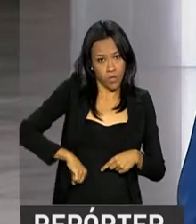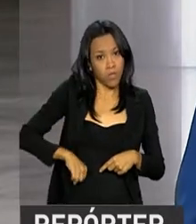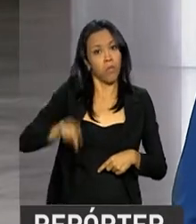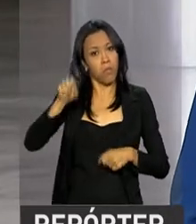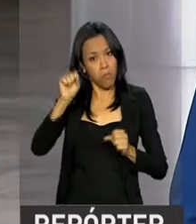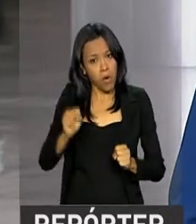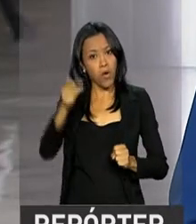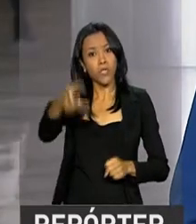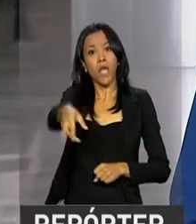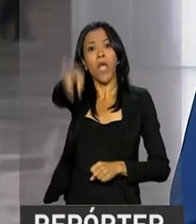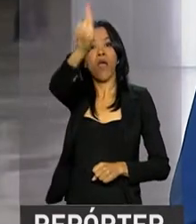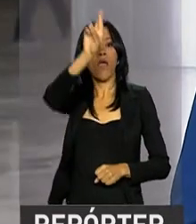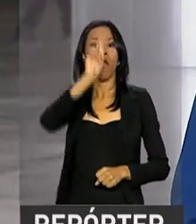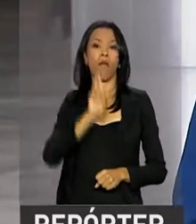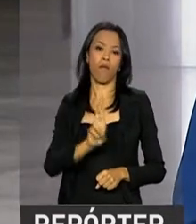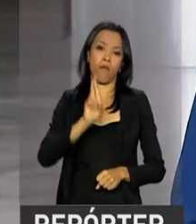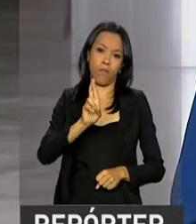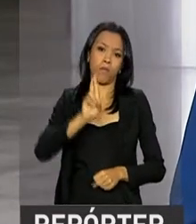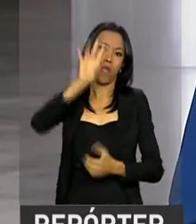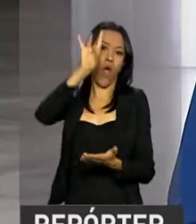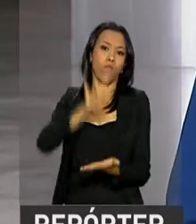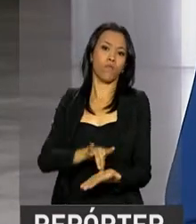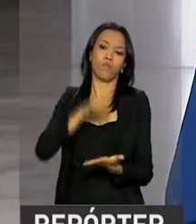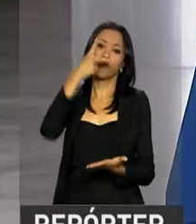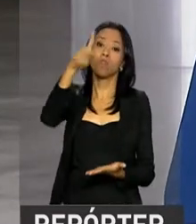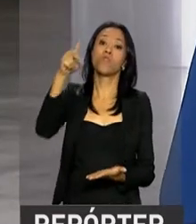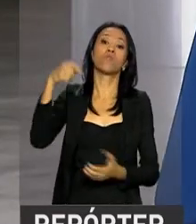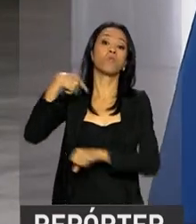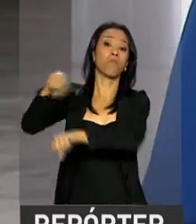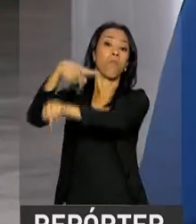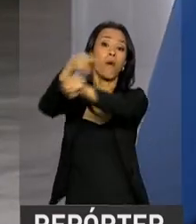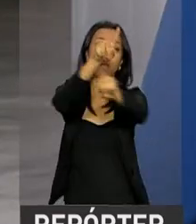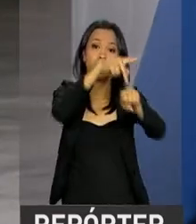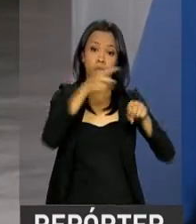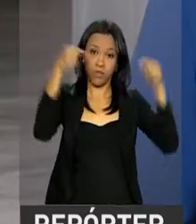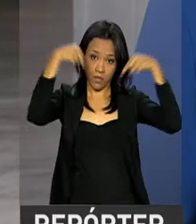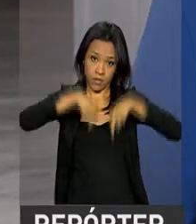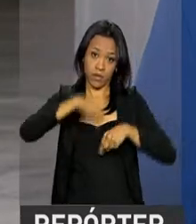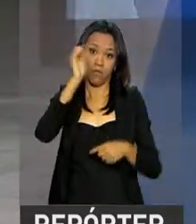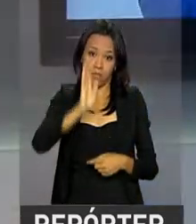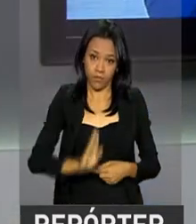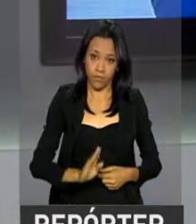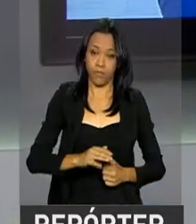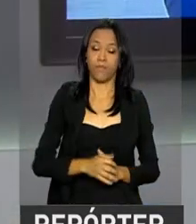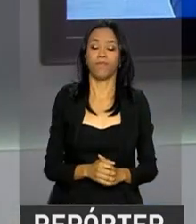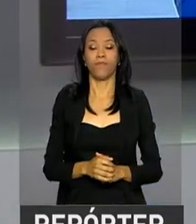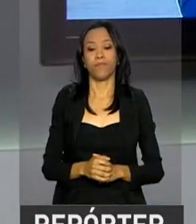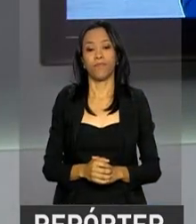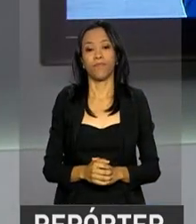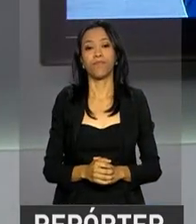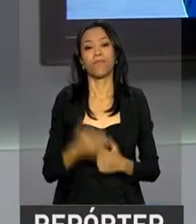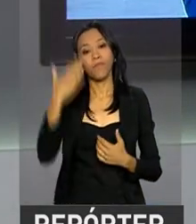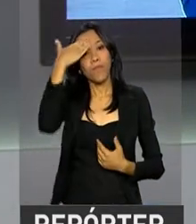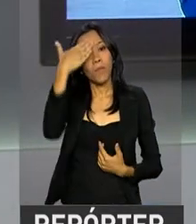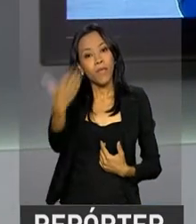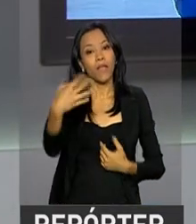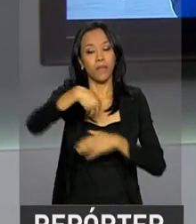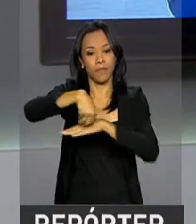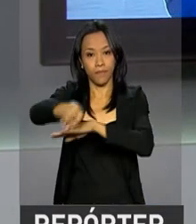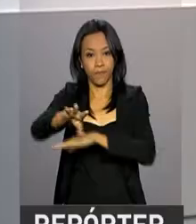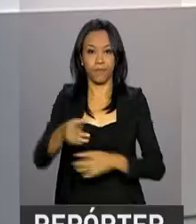representar oficialmente os seus países no brasil foto com você tá isso muito obrigada mara pelas